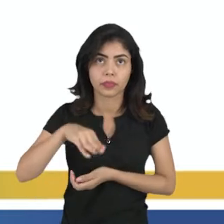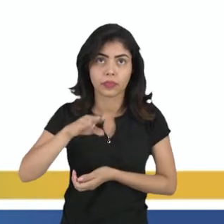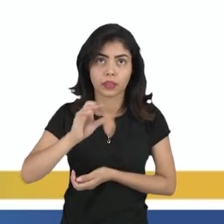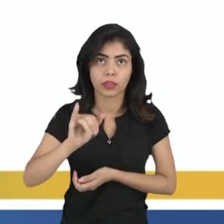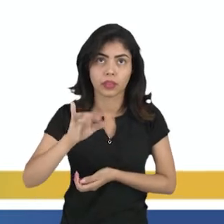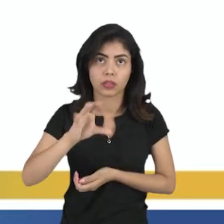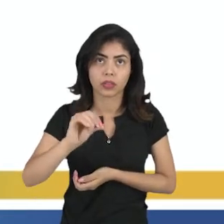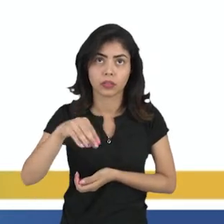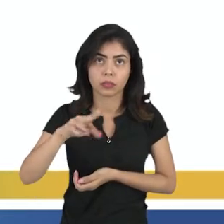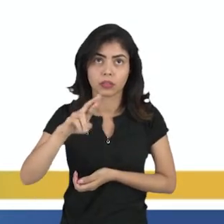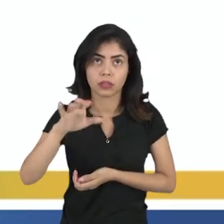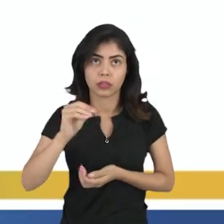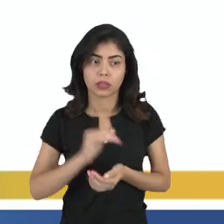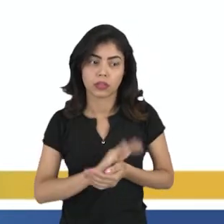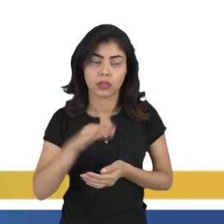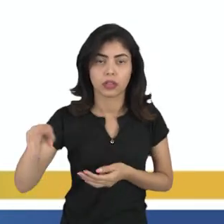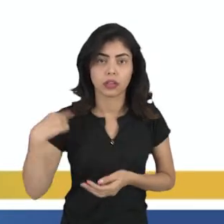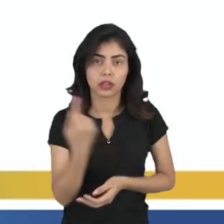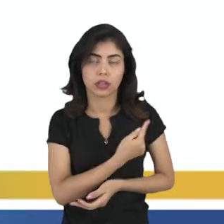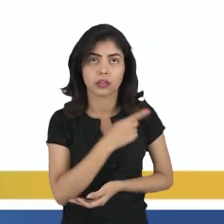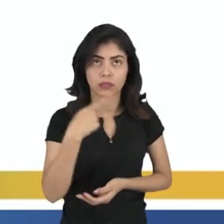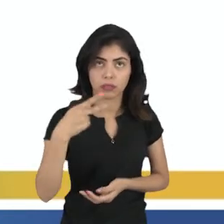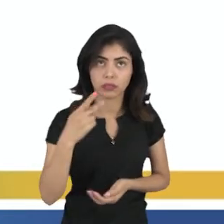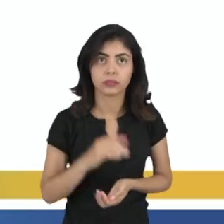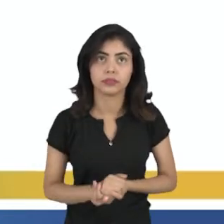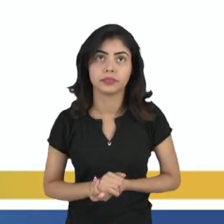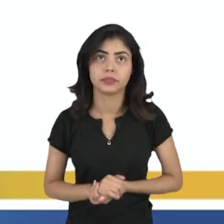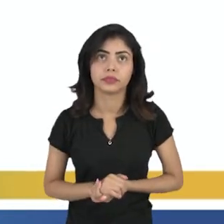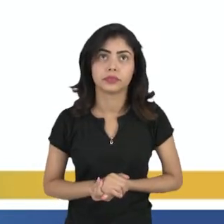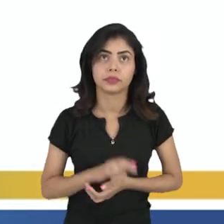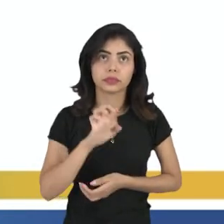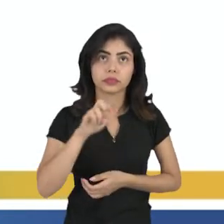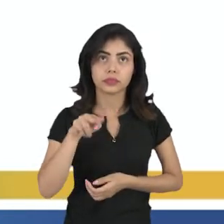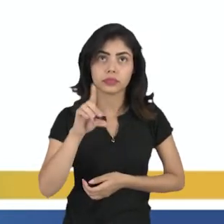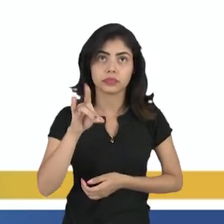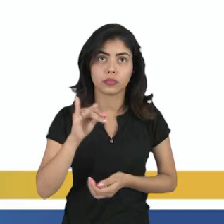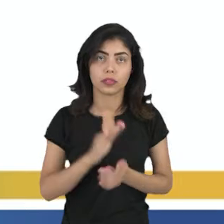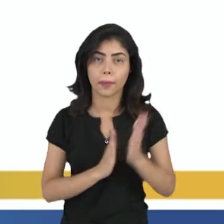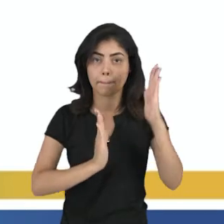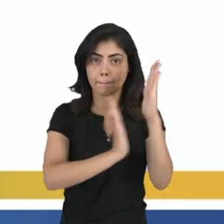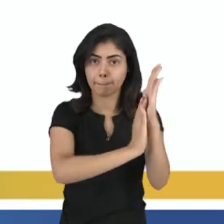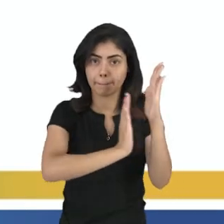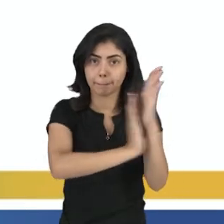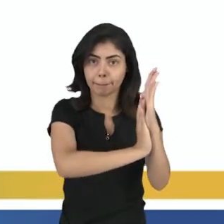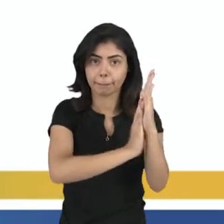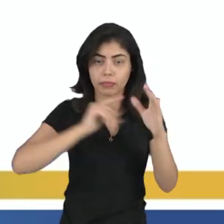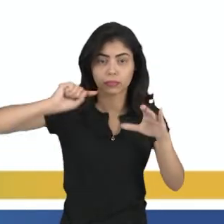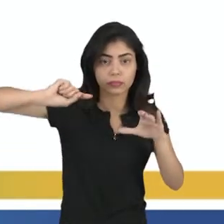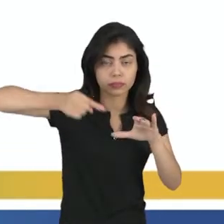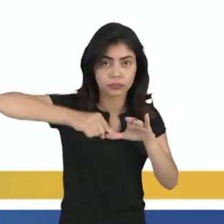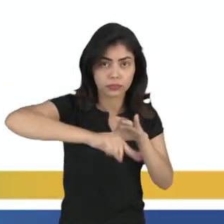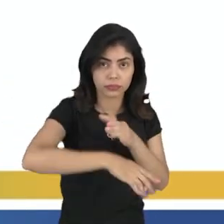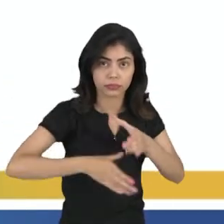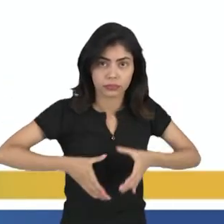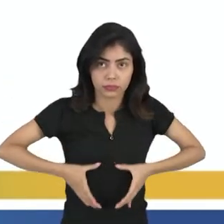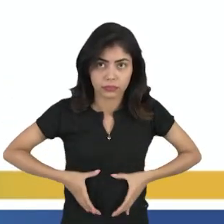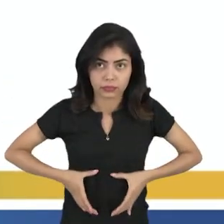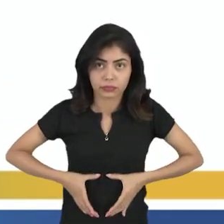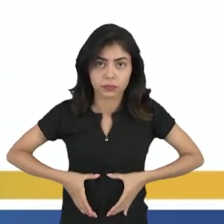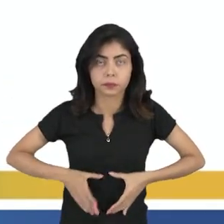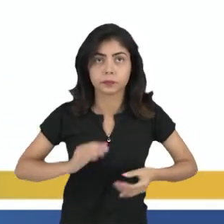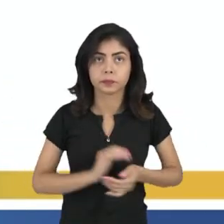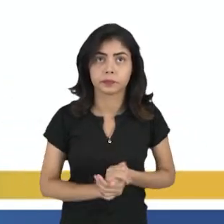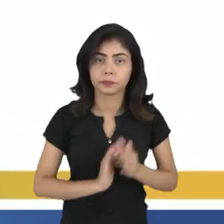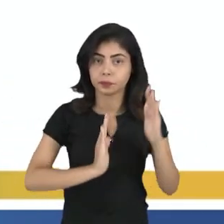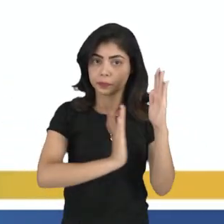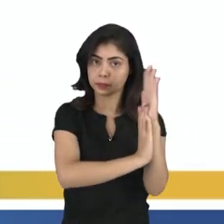o miométrio. Quando a gente fala do endométrio, vai ser a parede mais interna aí do útero. E